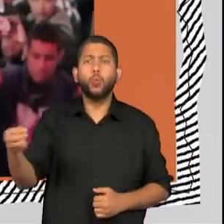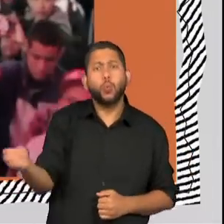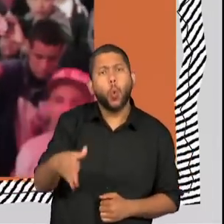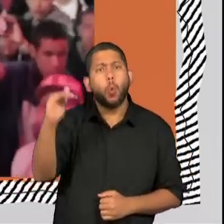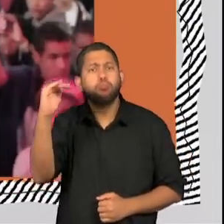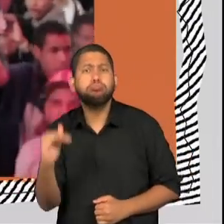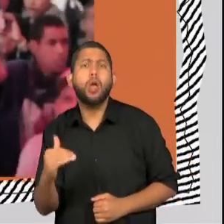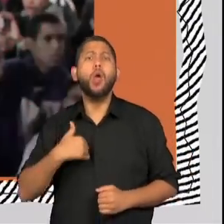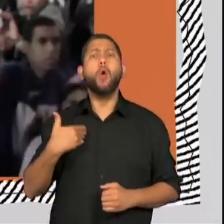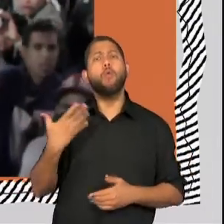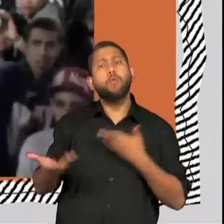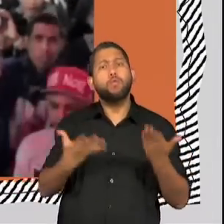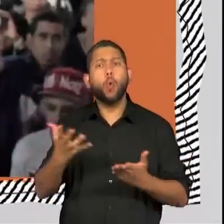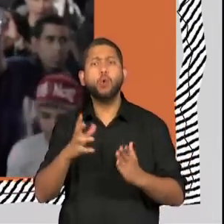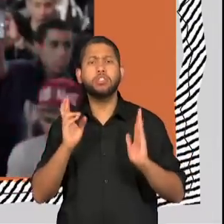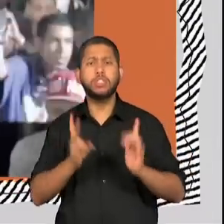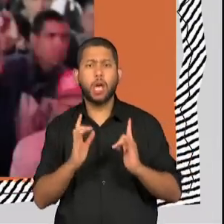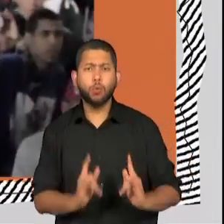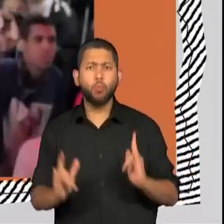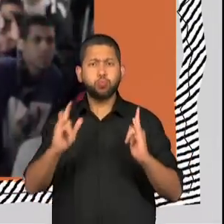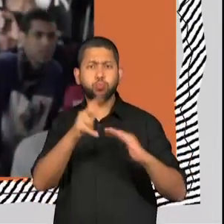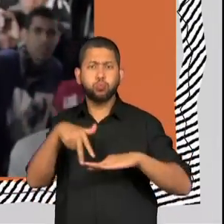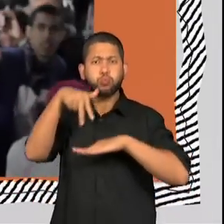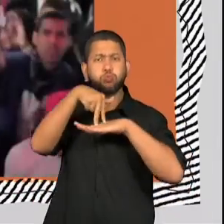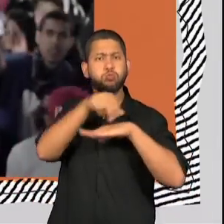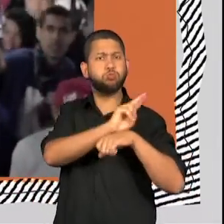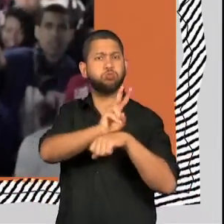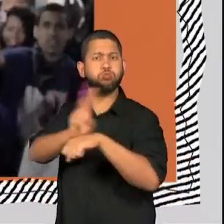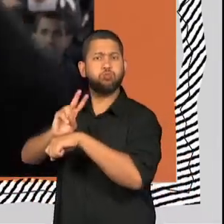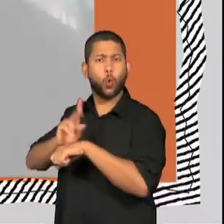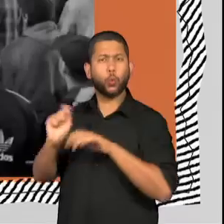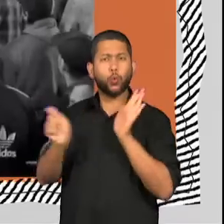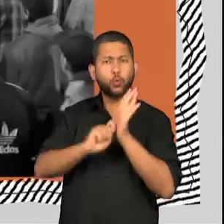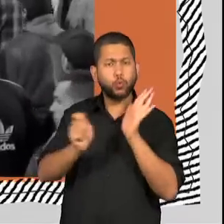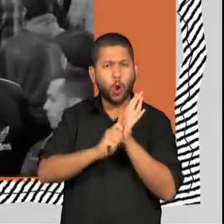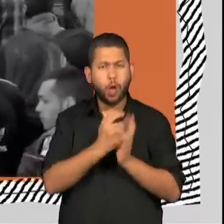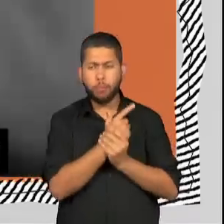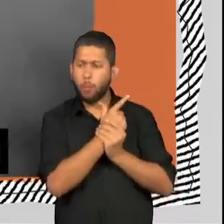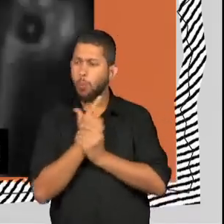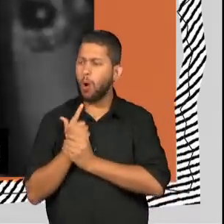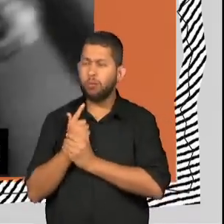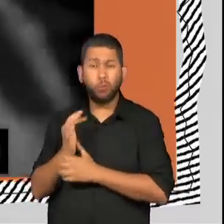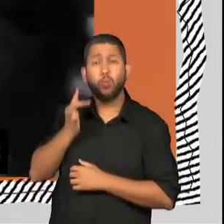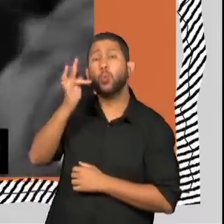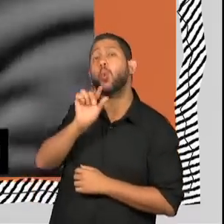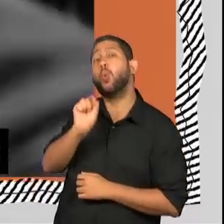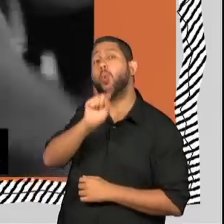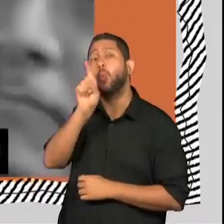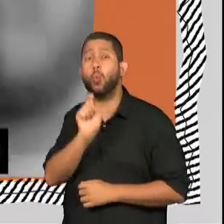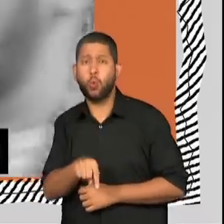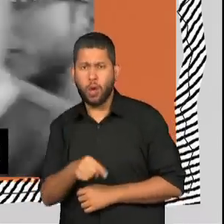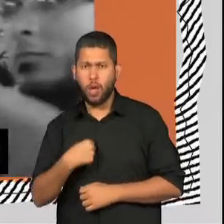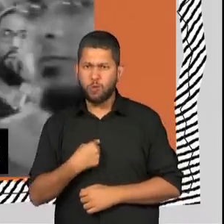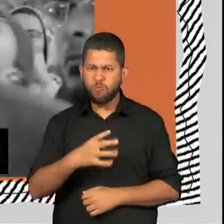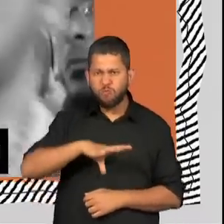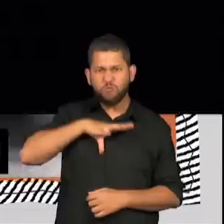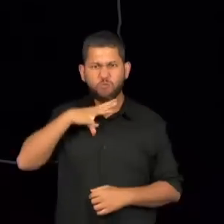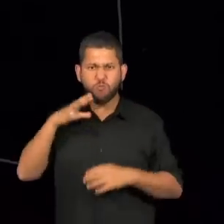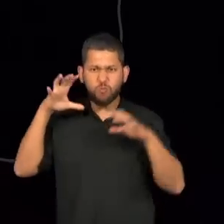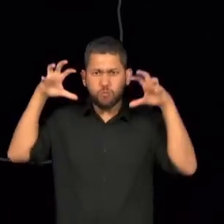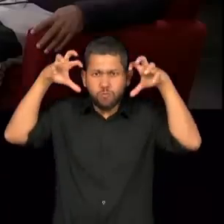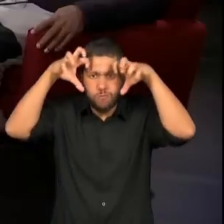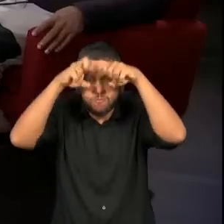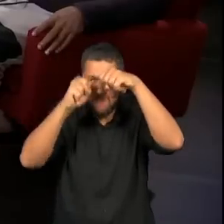não confia na laje de campo alto sereno. Trocas, armas, centro, puro, moleque cheio de ódio, invisível no espelho,